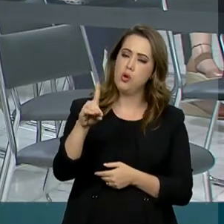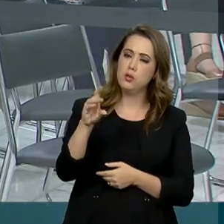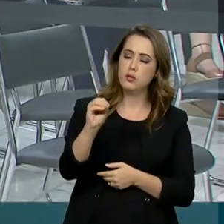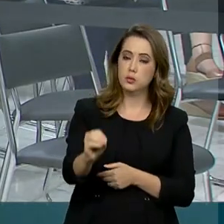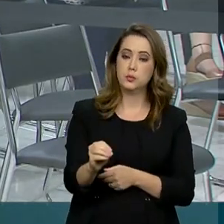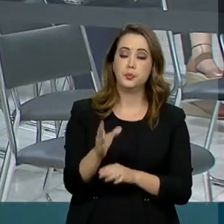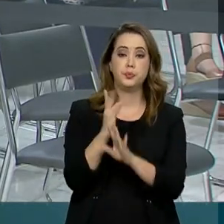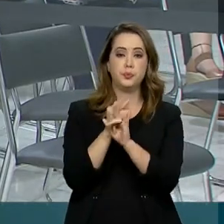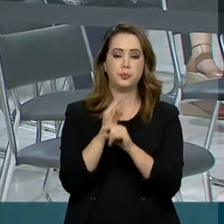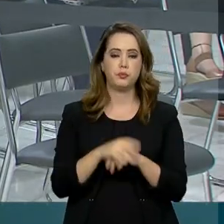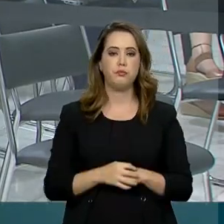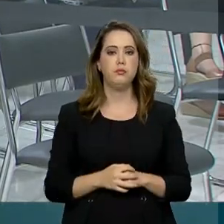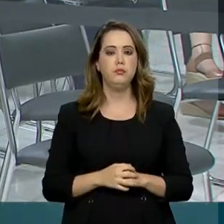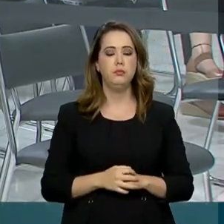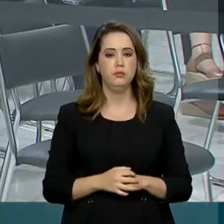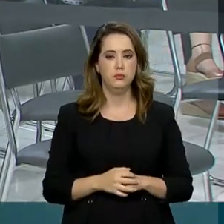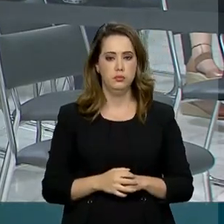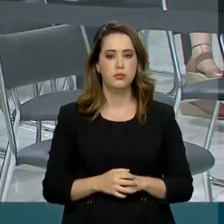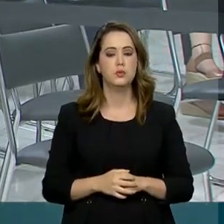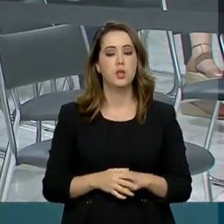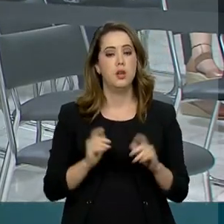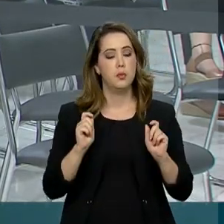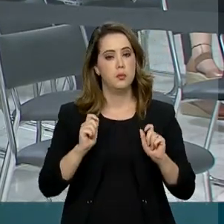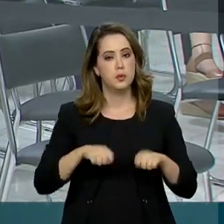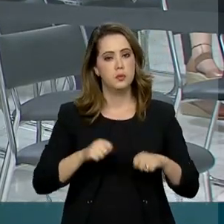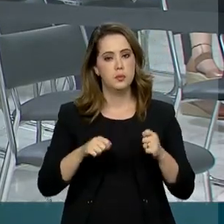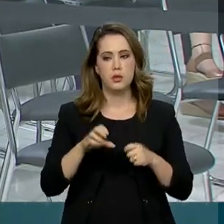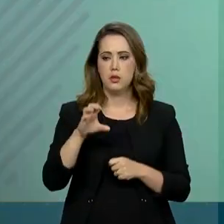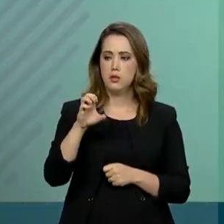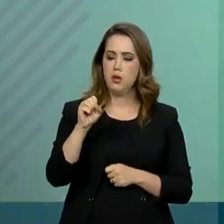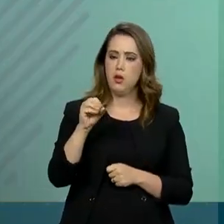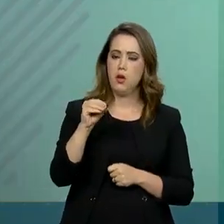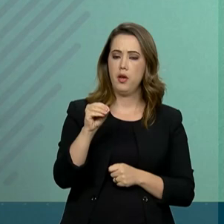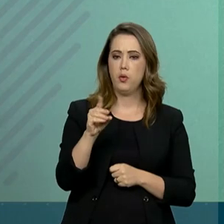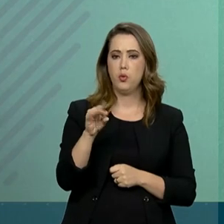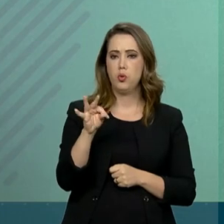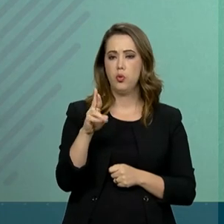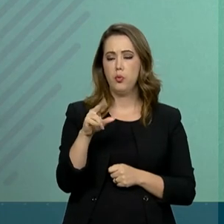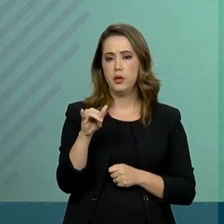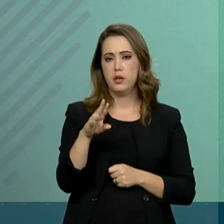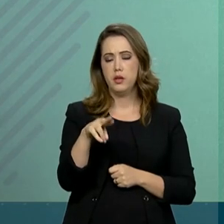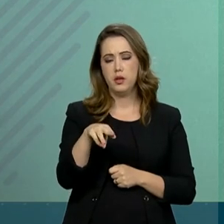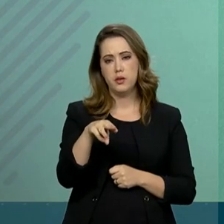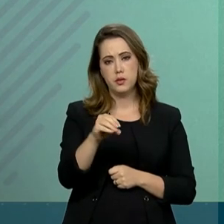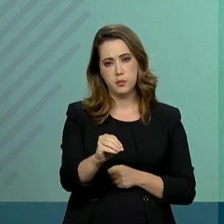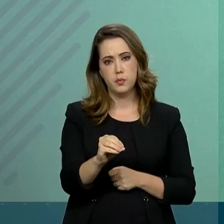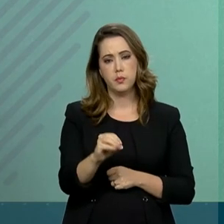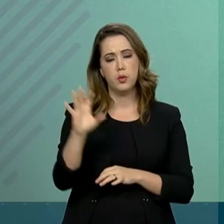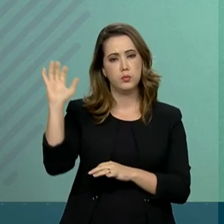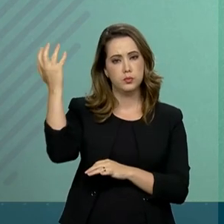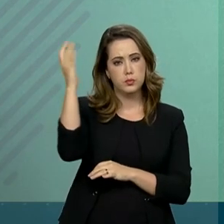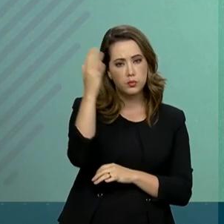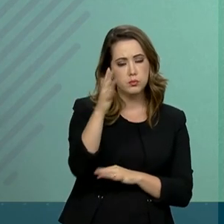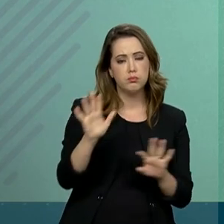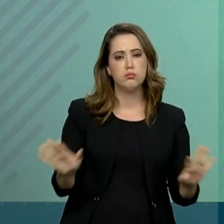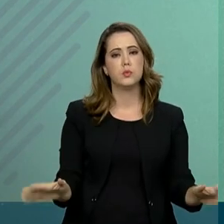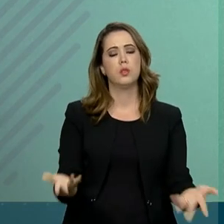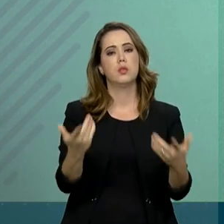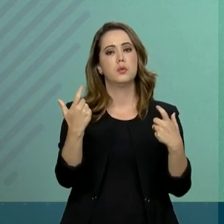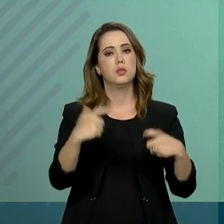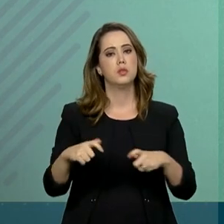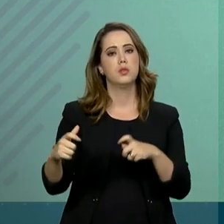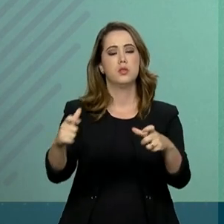as concessões para o eco turismo nos parques ecológicos incrementando o turismo nas